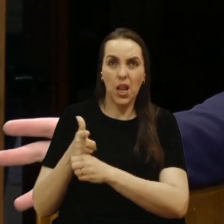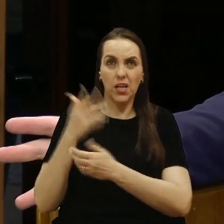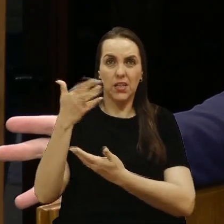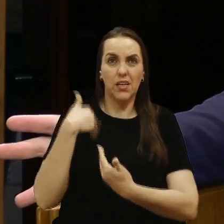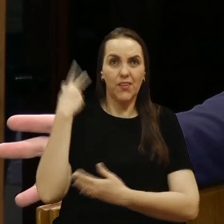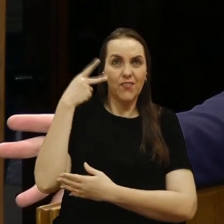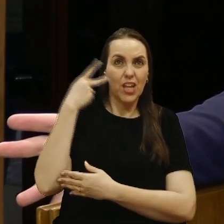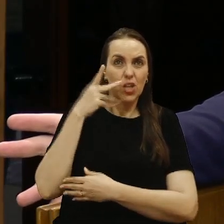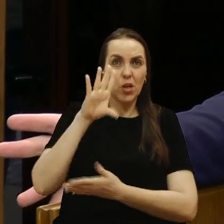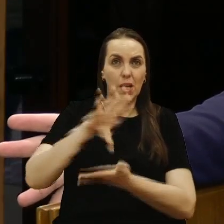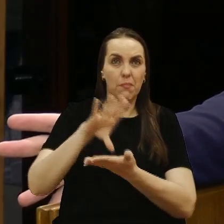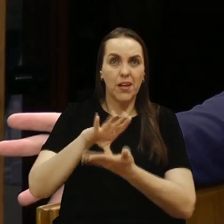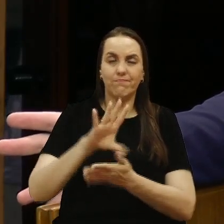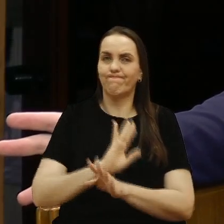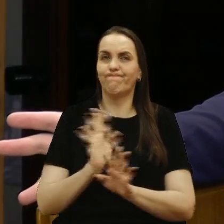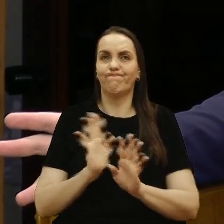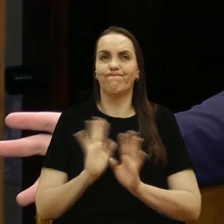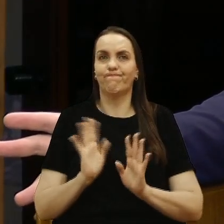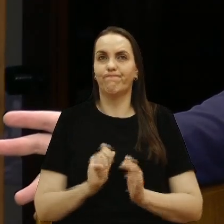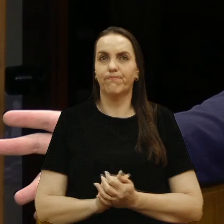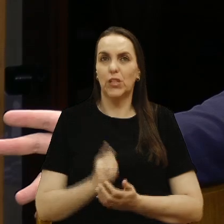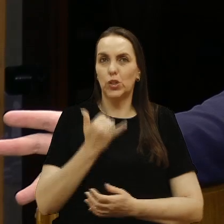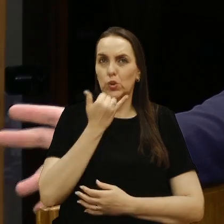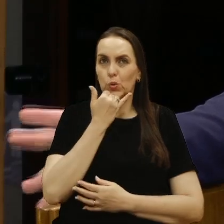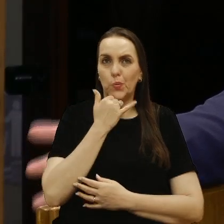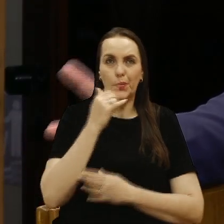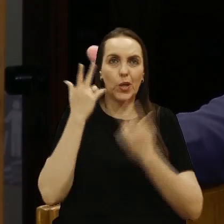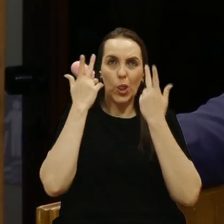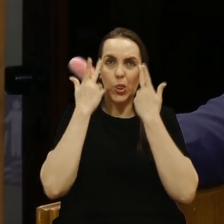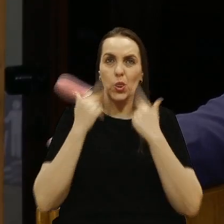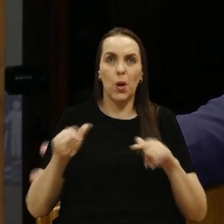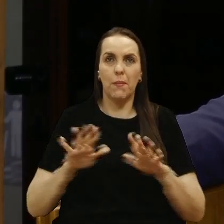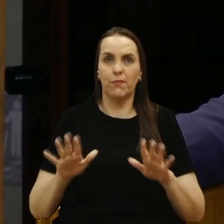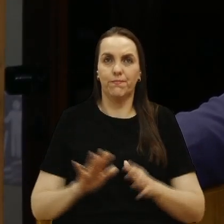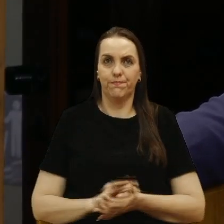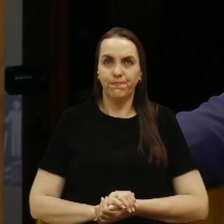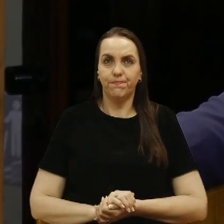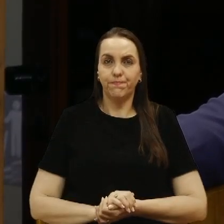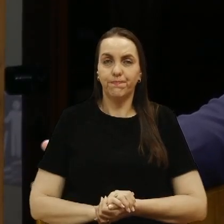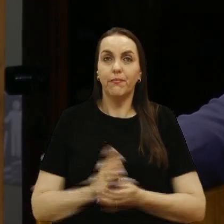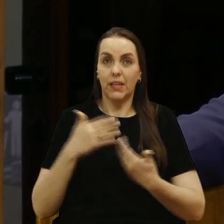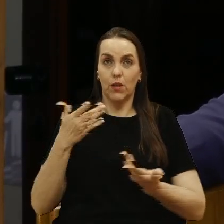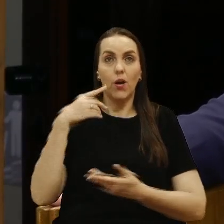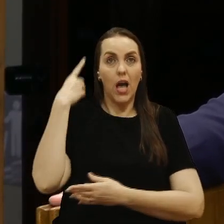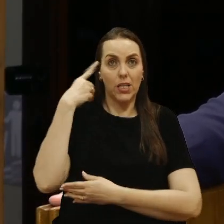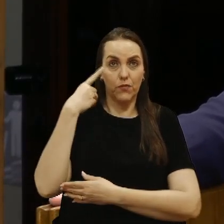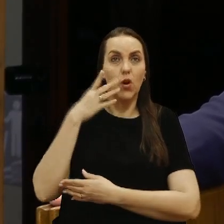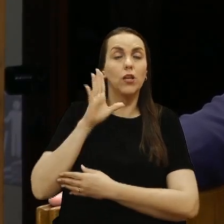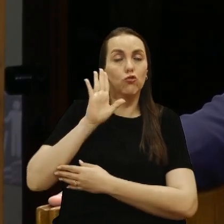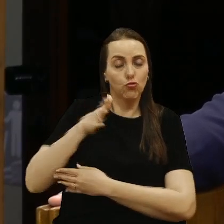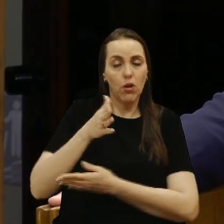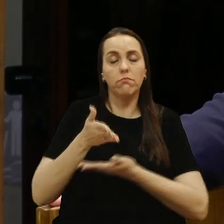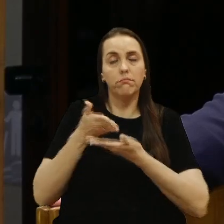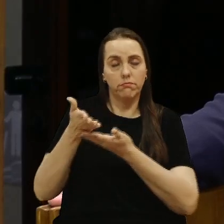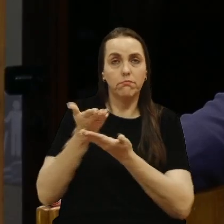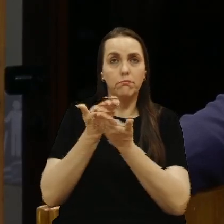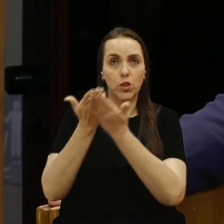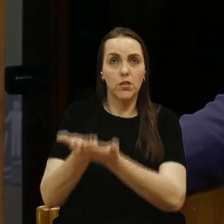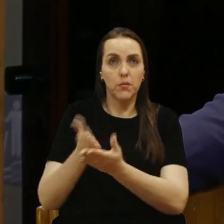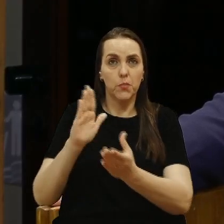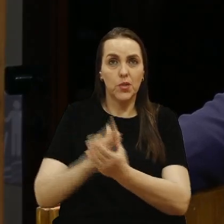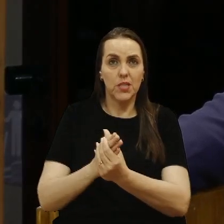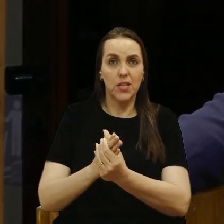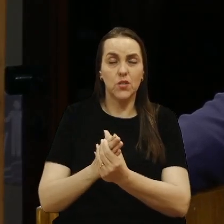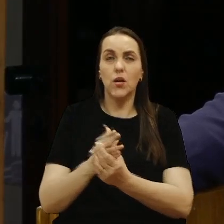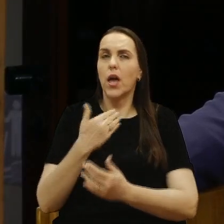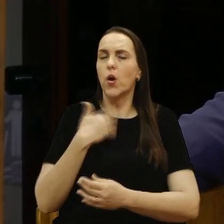parlamentar não pode estar sendo normalizado no nosso meio. Então, os advogados já encaminharam o processo e eu deixo registrado aqui, eu não quero